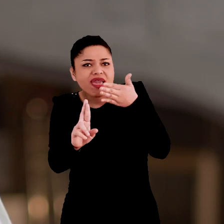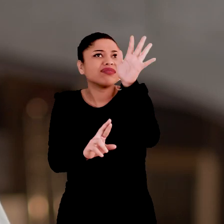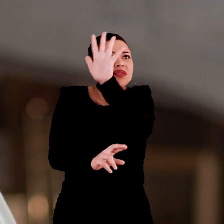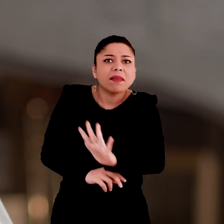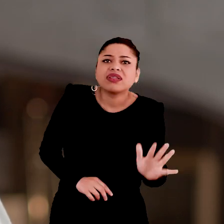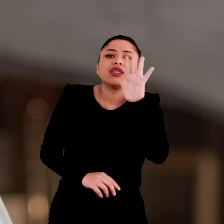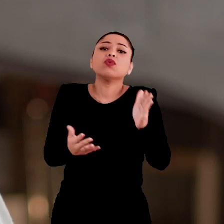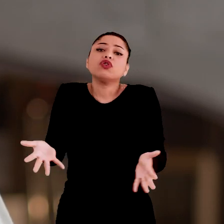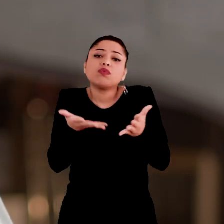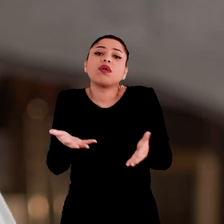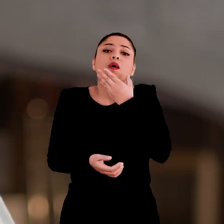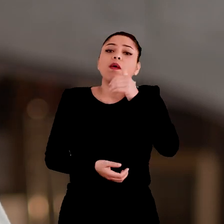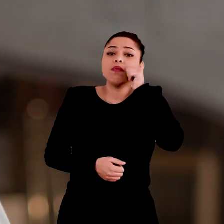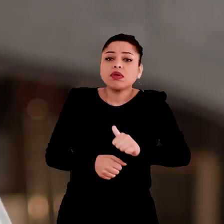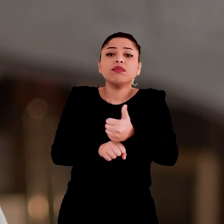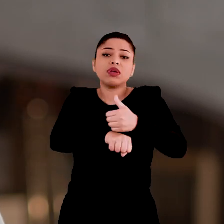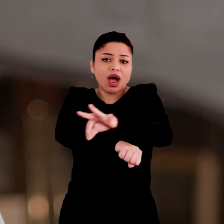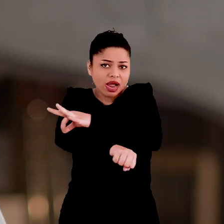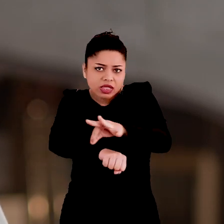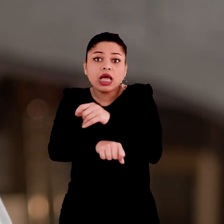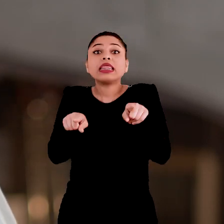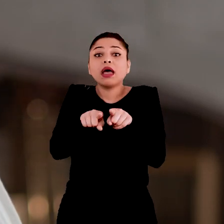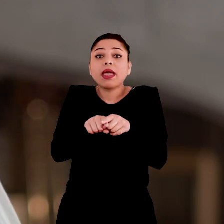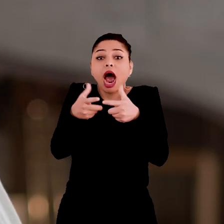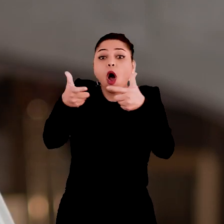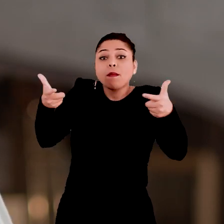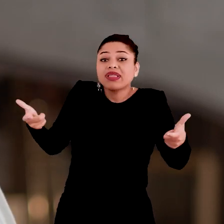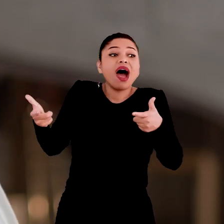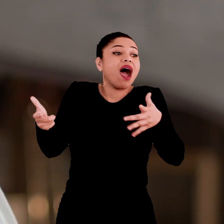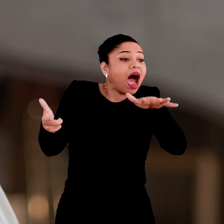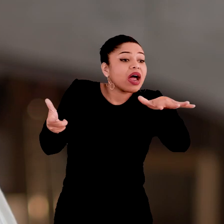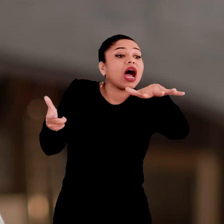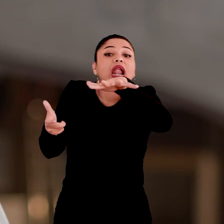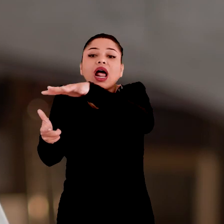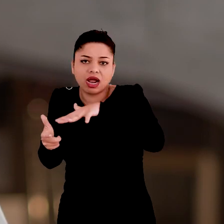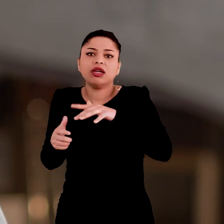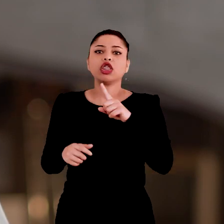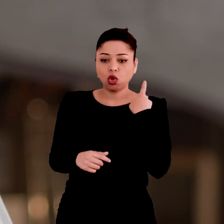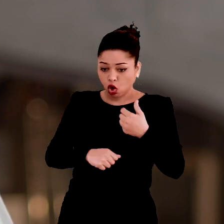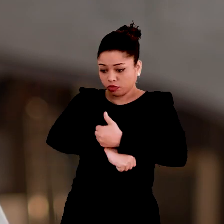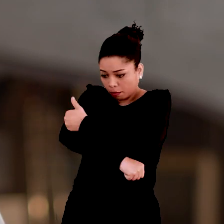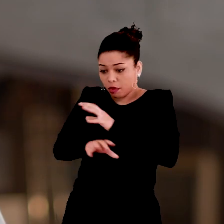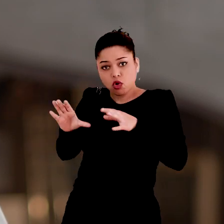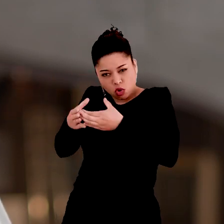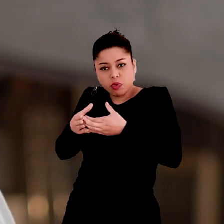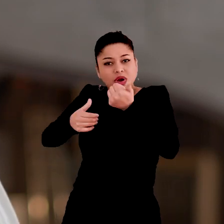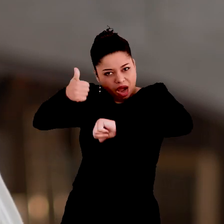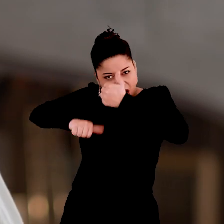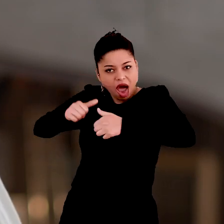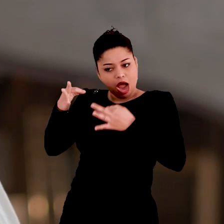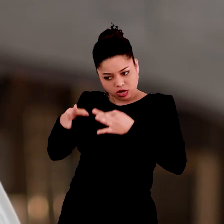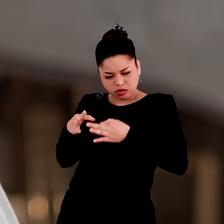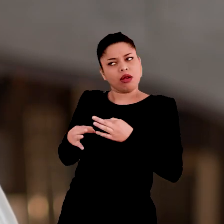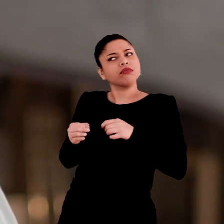campo de atuação. Então foi um processo de seleção bem dialogado, com muito suporte da equipe do Instituto Tomiotaki também, assim,